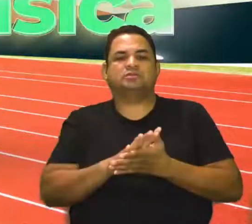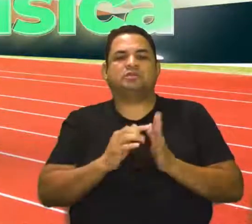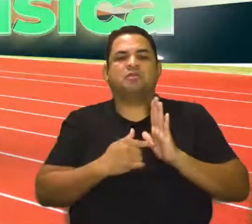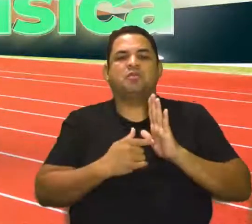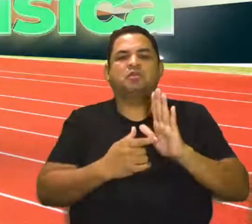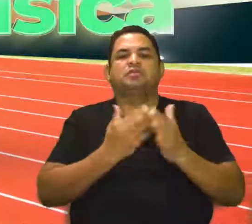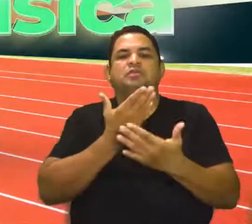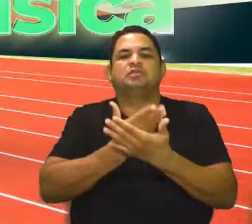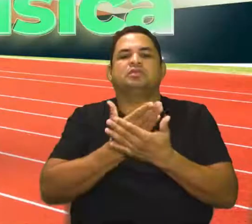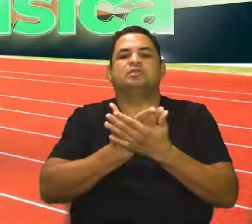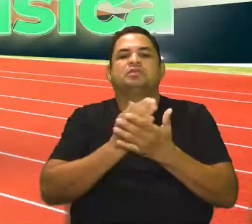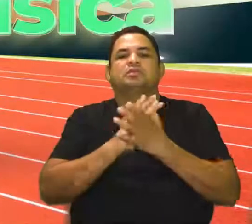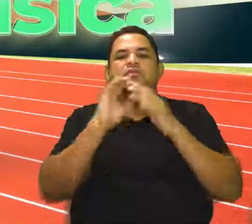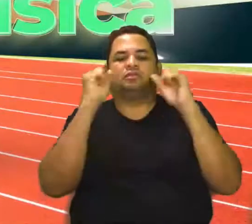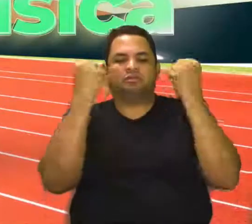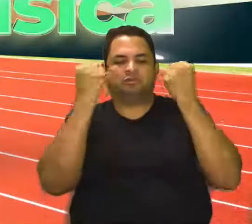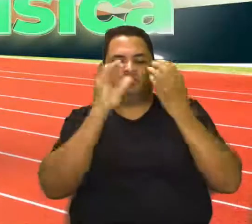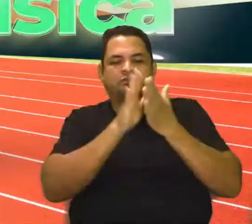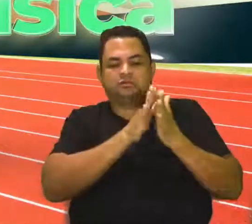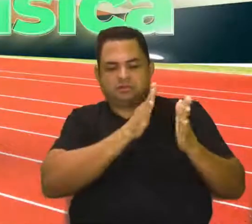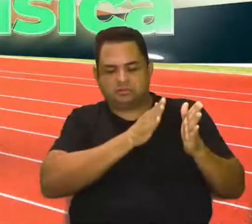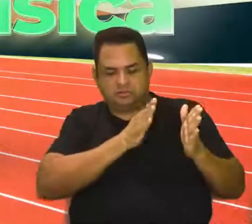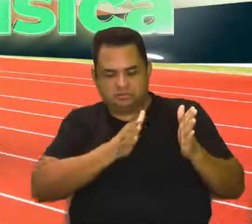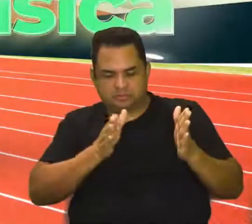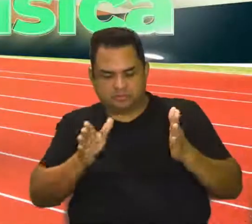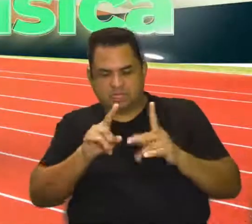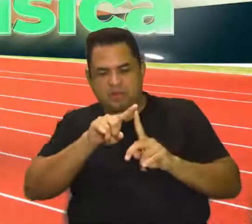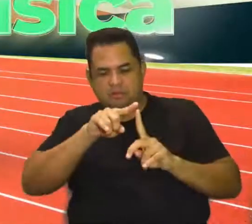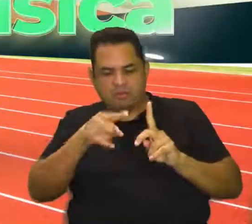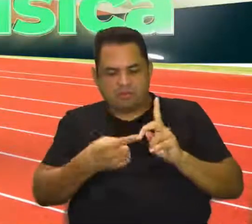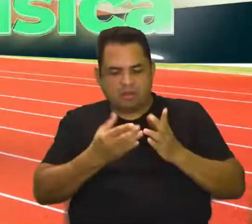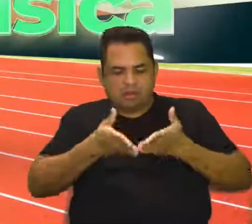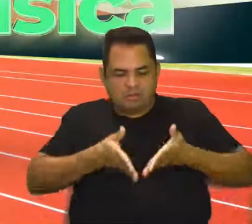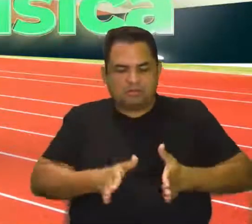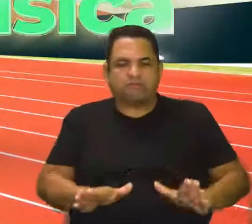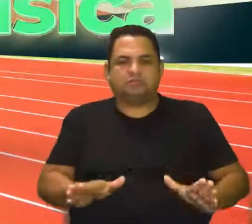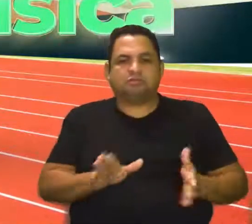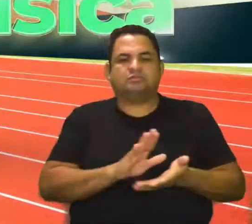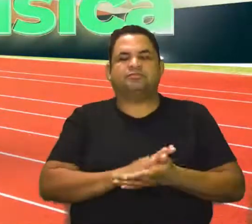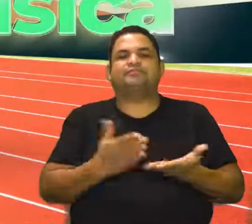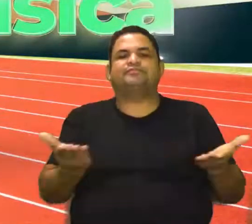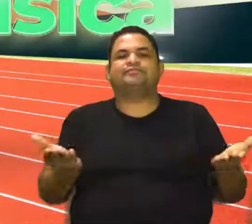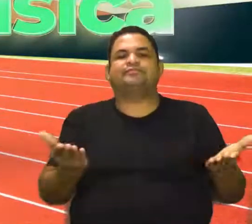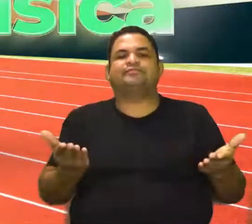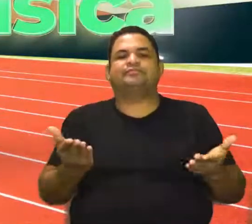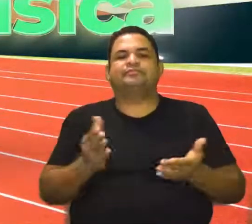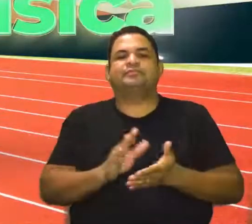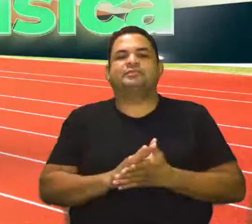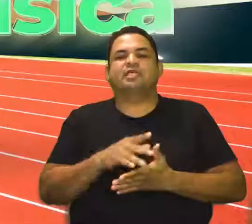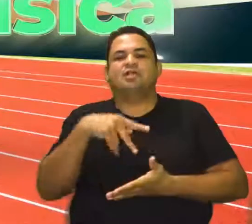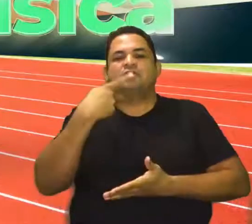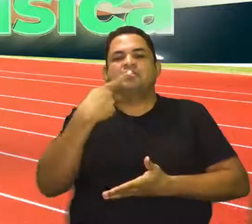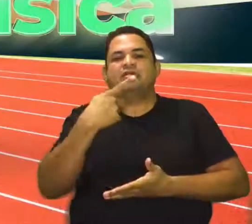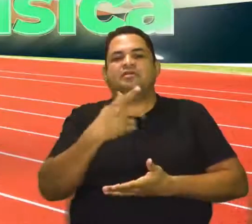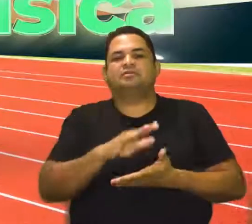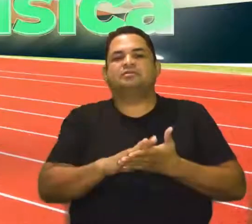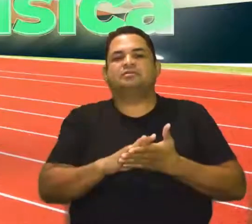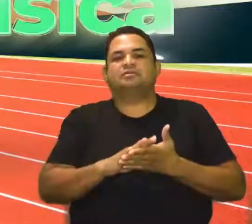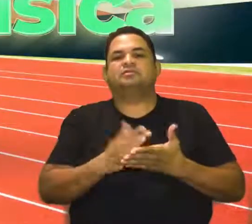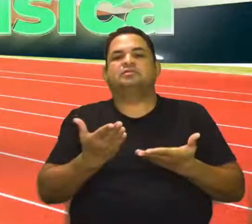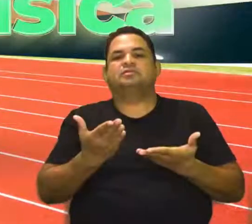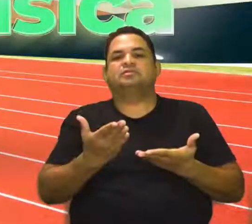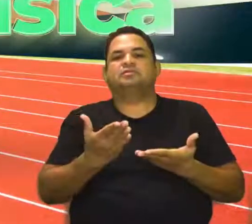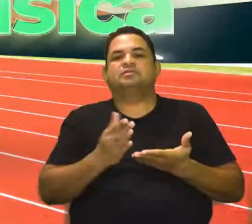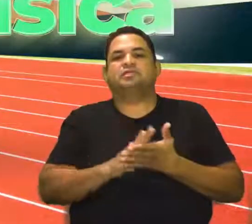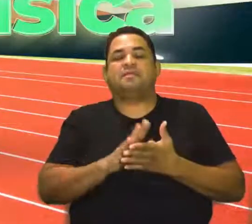aula que está dizendo que a atividade física, desde o período ali da barriga, do nascimento. Então, a gente agora está dizendo para você